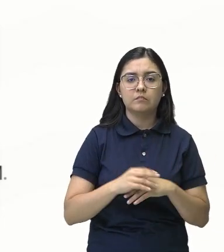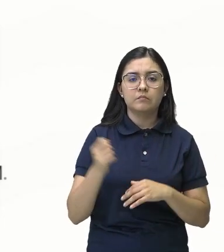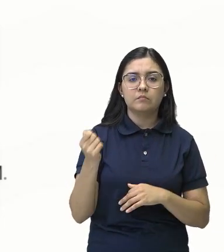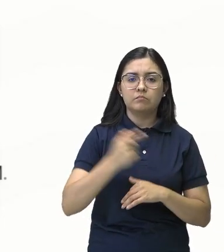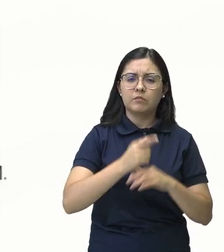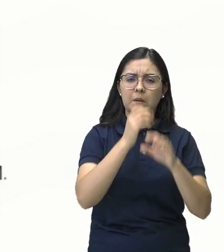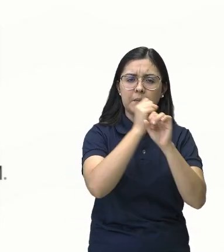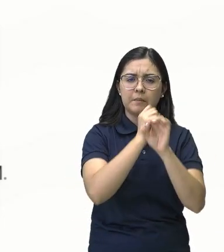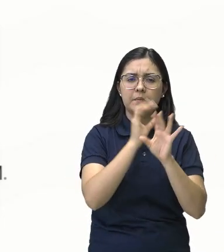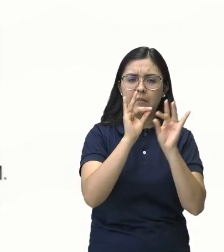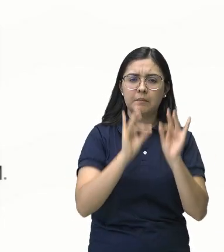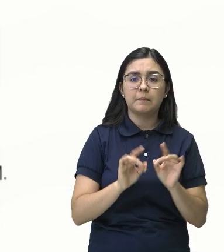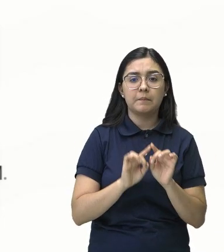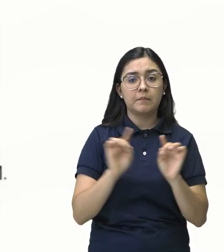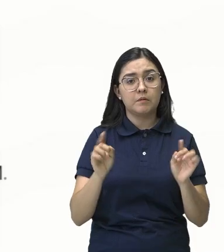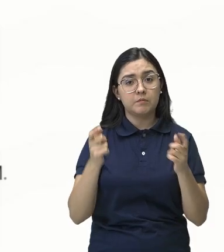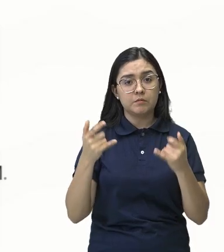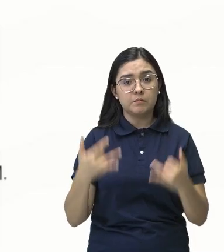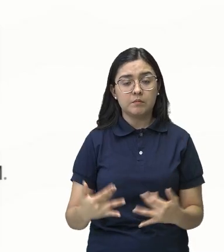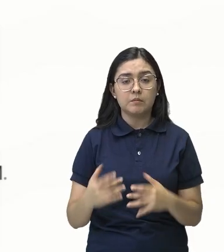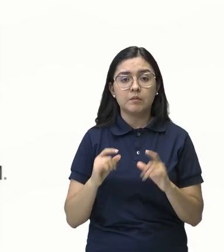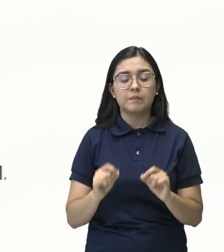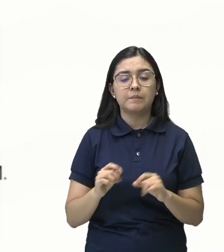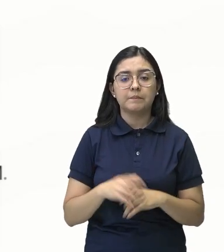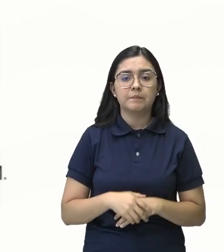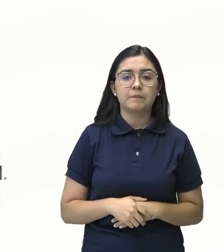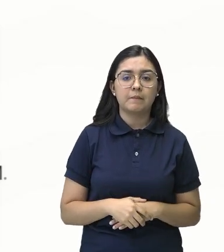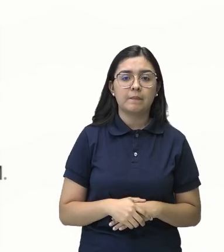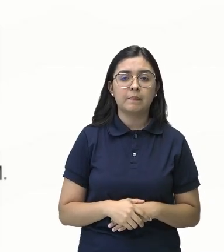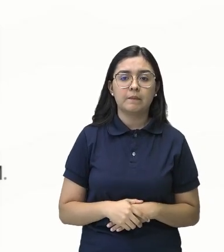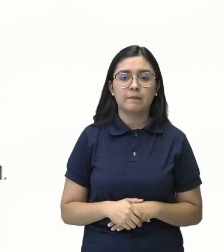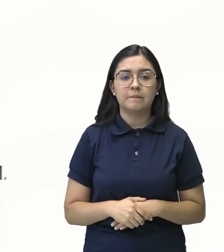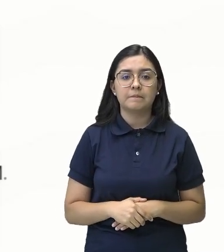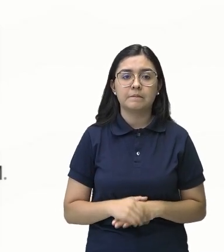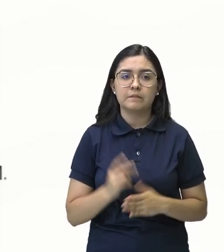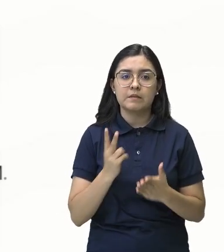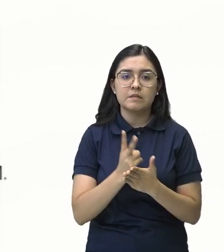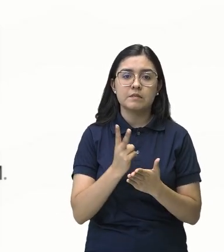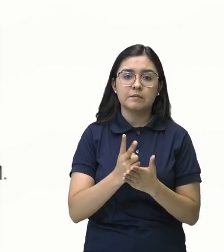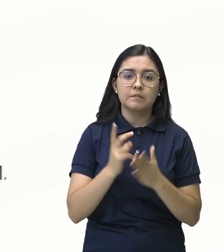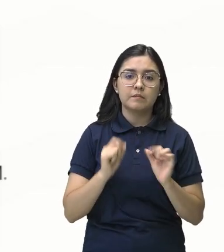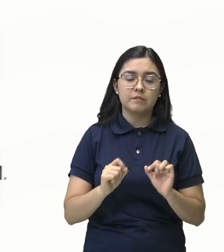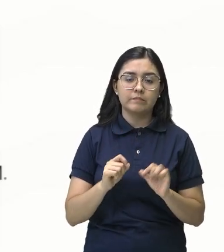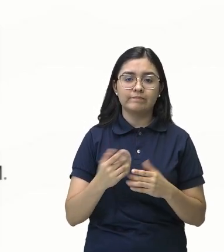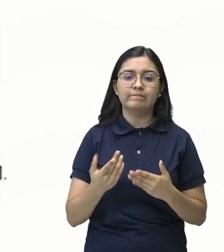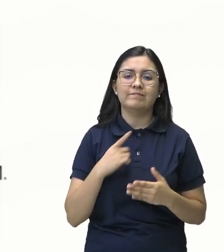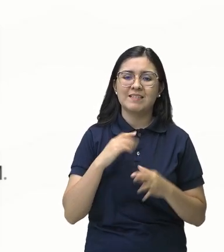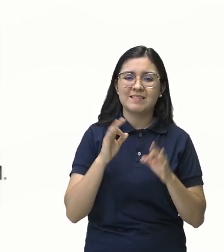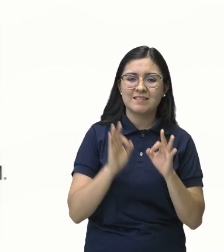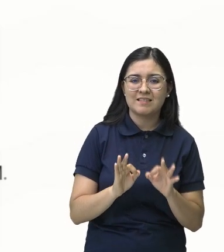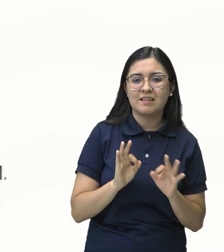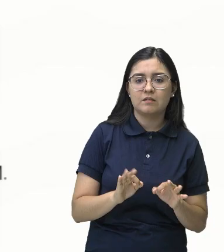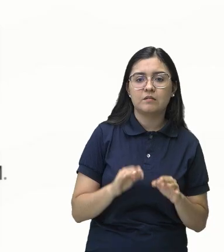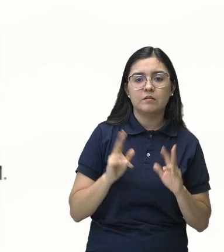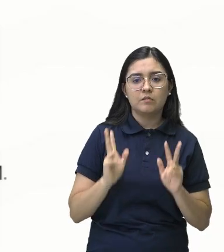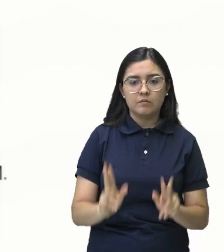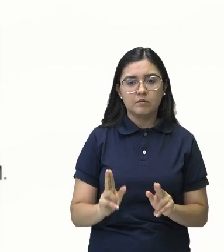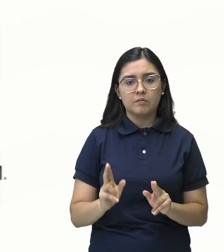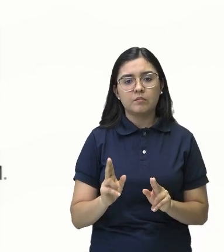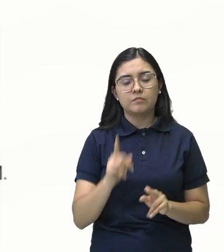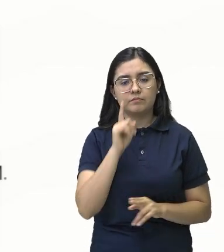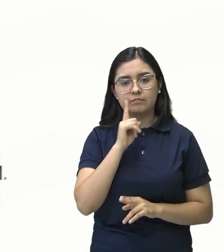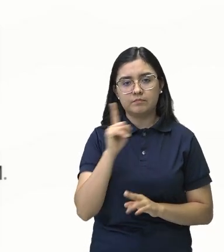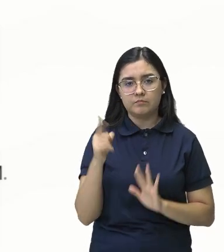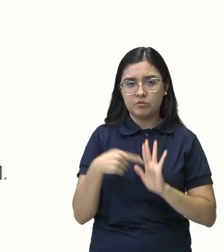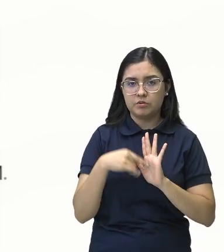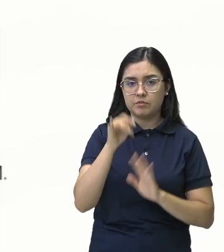equação. Mas como eu falei para vocês, né? Nem sempre pode dar assim bem certinho como deu aí no